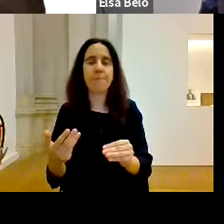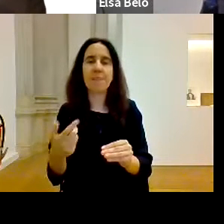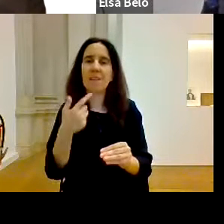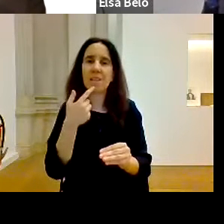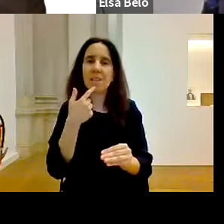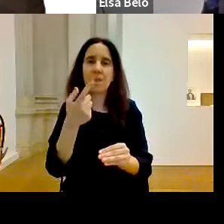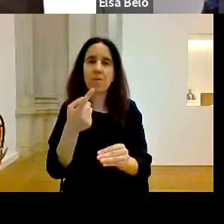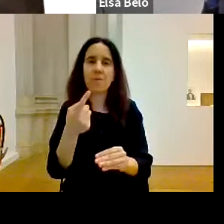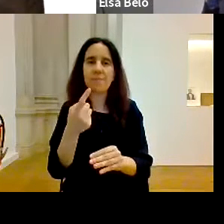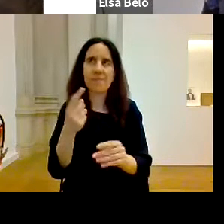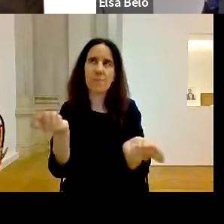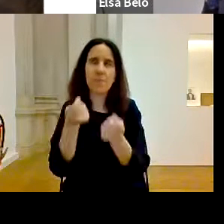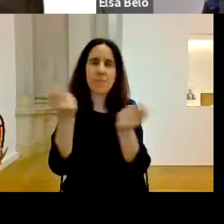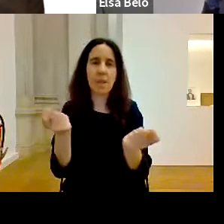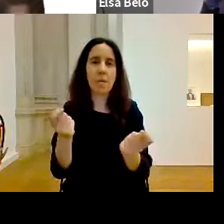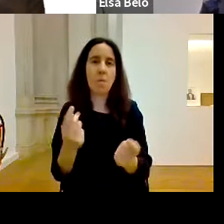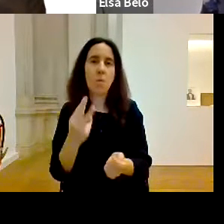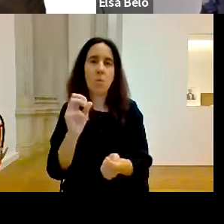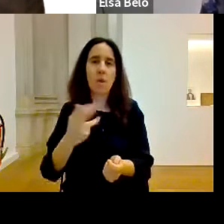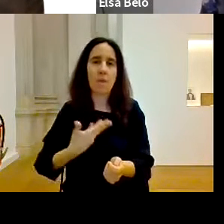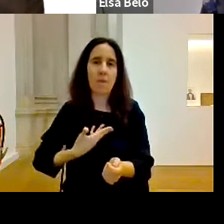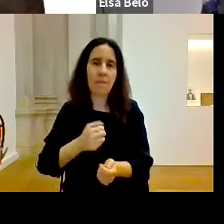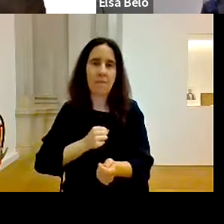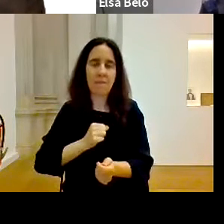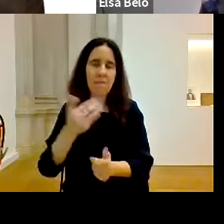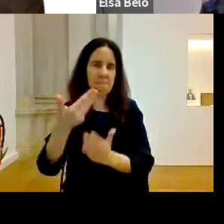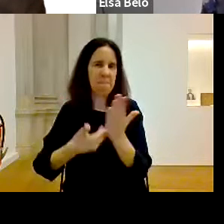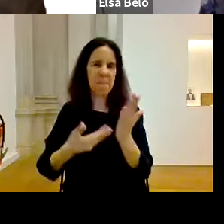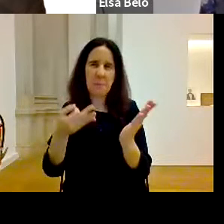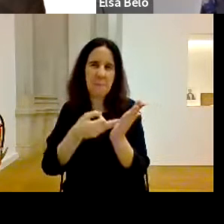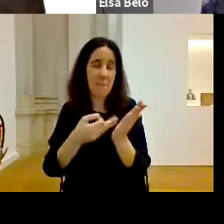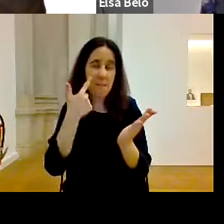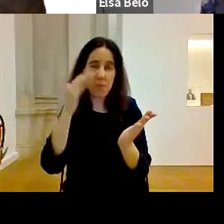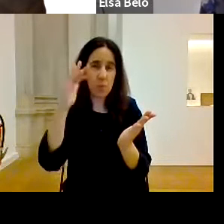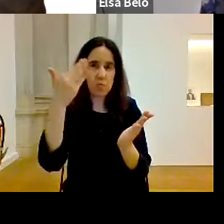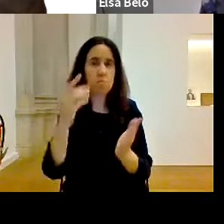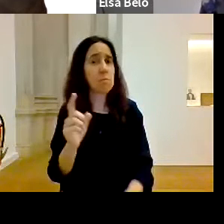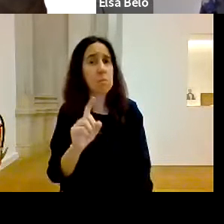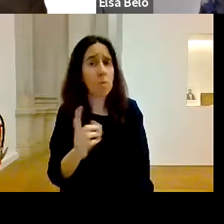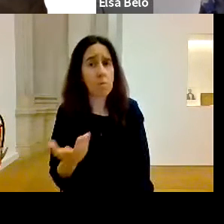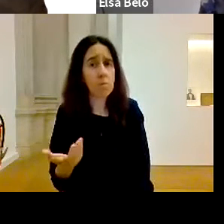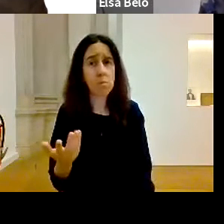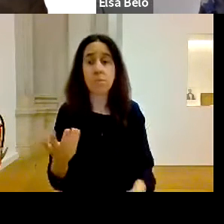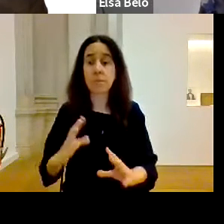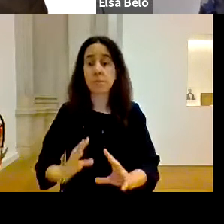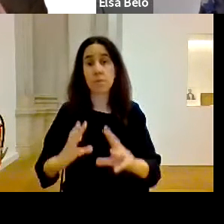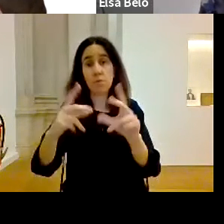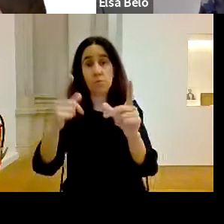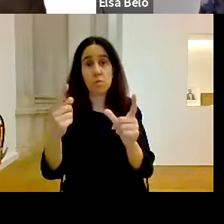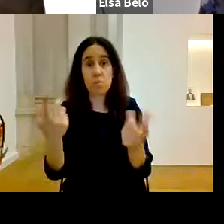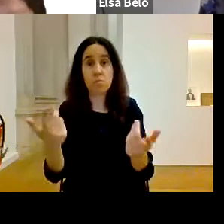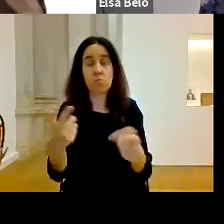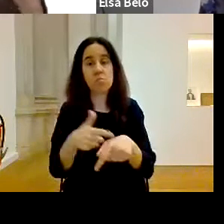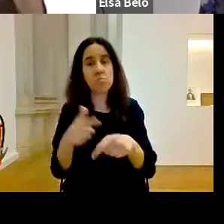digamos, a publicidade no seu Word, digo só isto porque é talvez a ferramenta mais utilizada, não, deve evoluir para um método